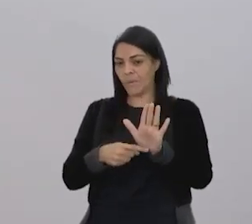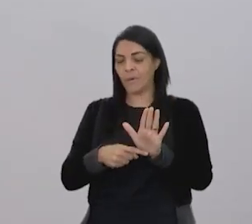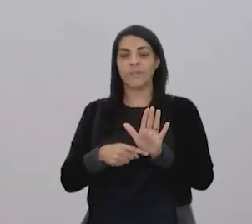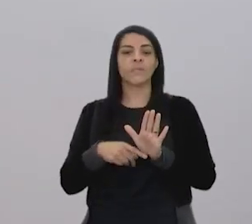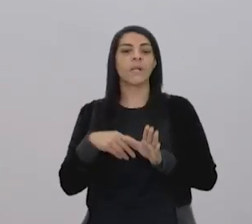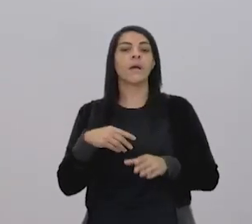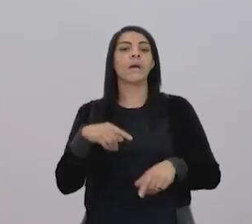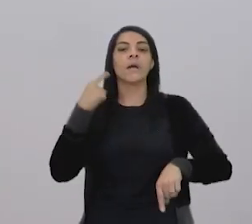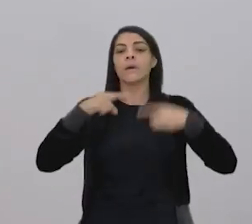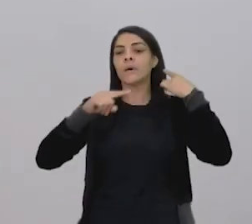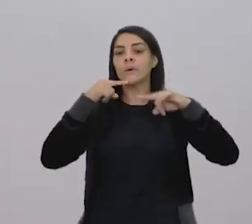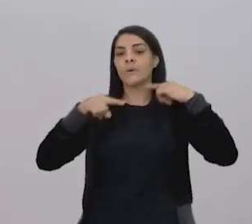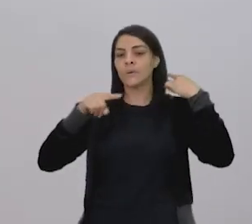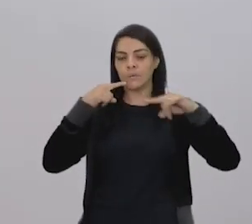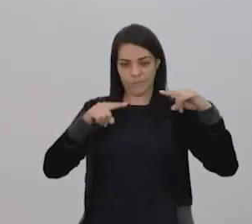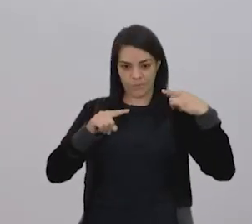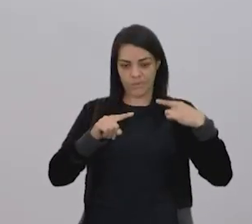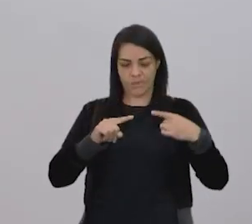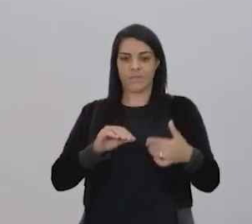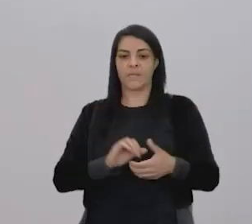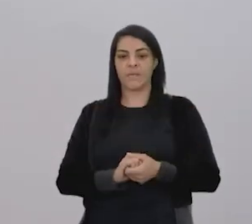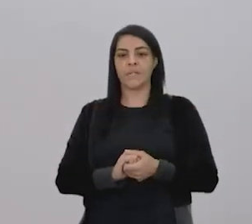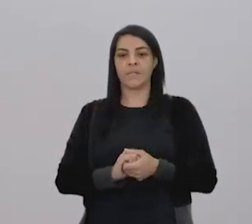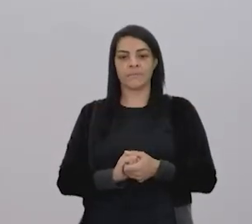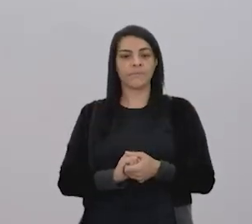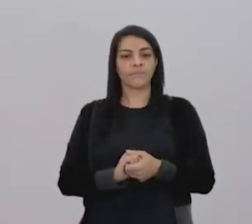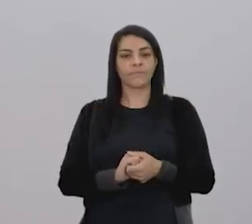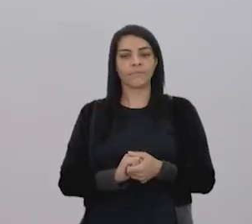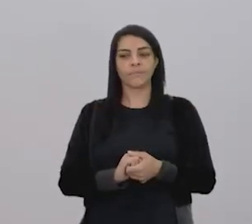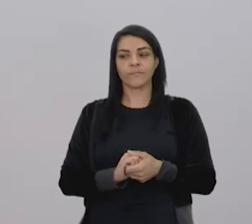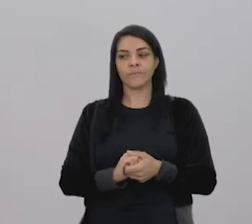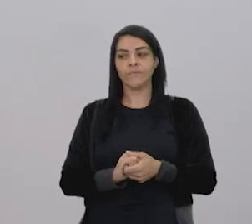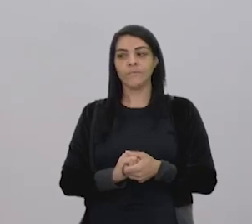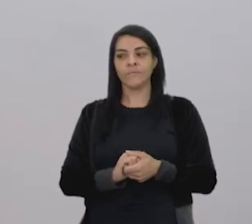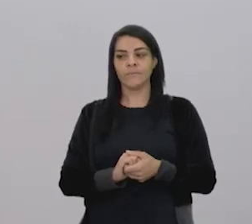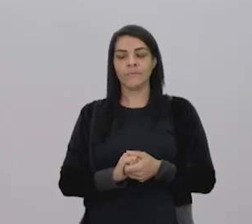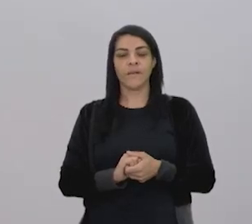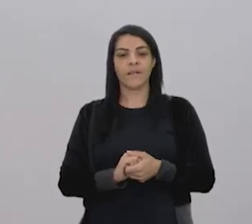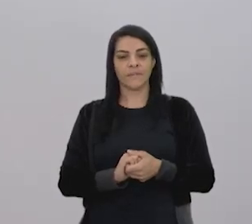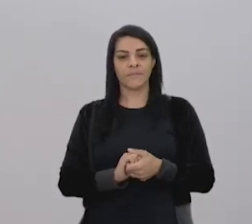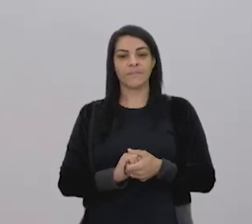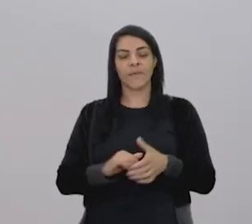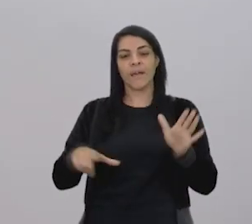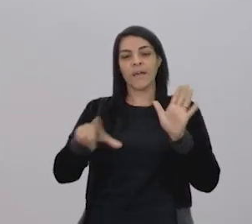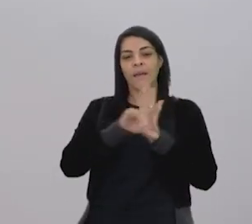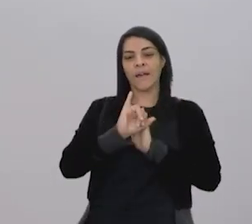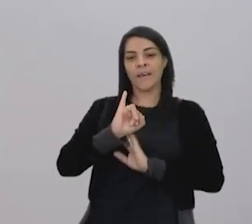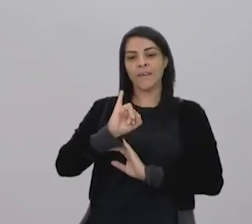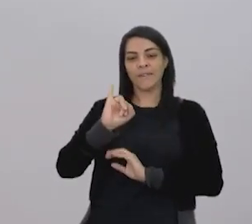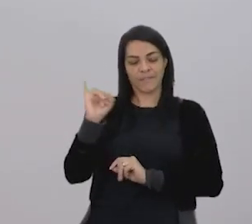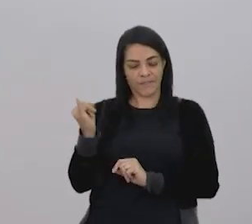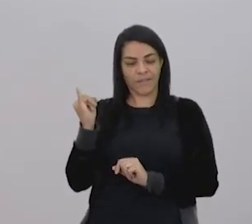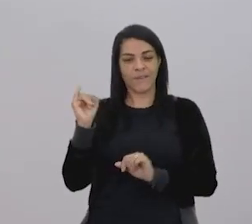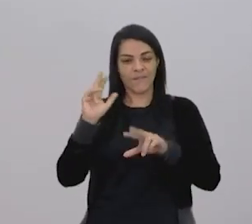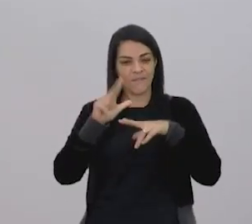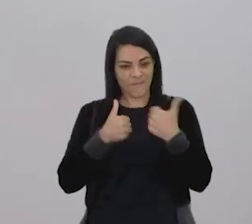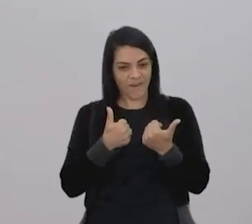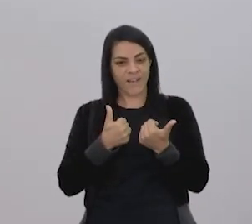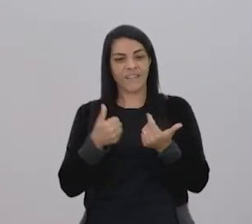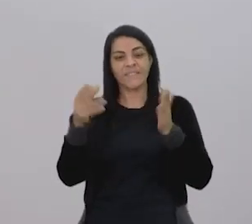música norte-americana, para além só do fato dele ser cantado em inglês, mas algumas questões